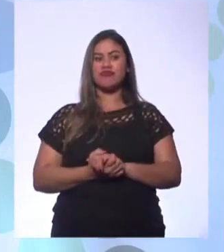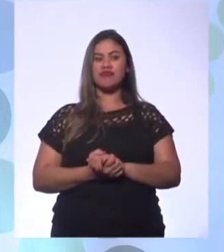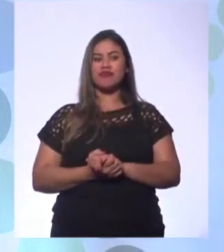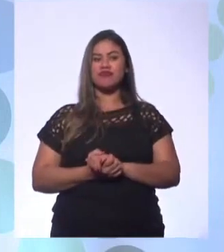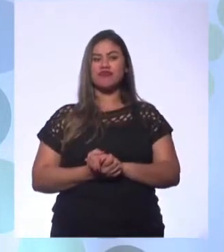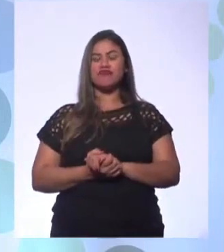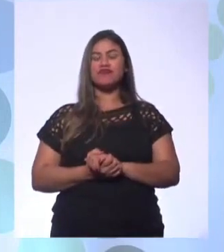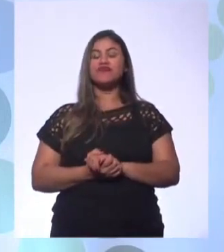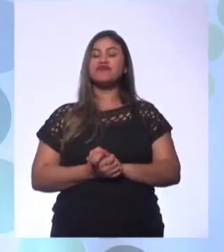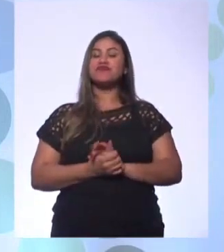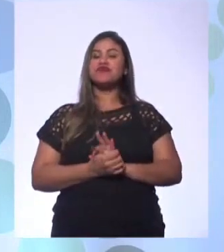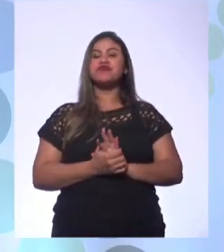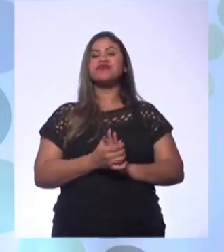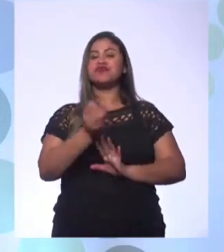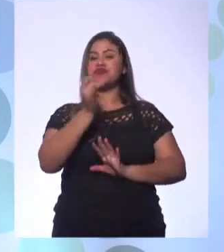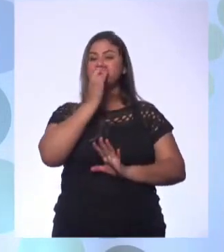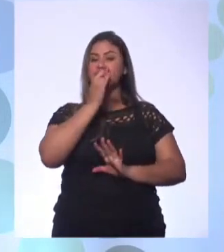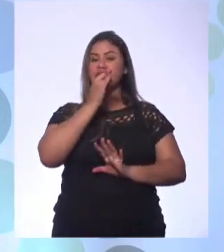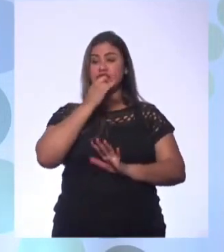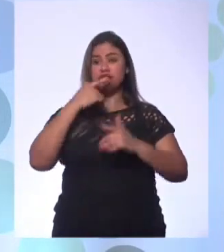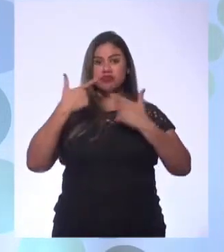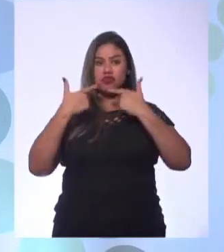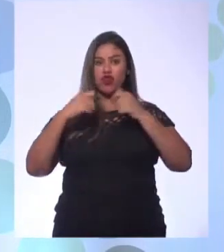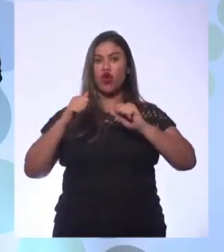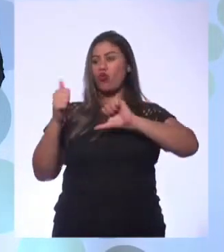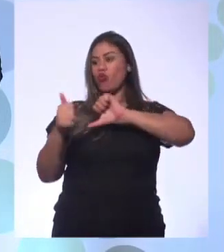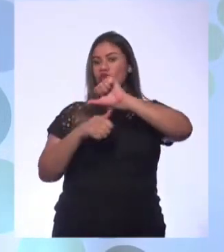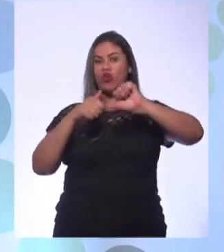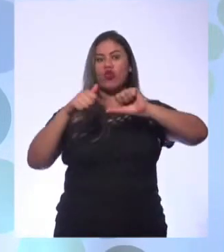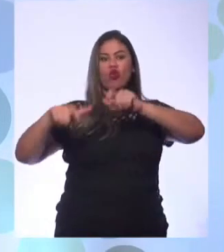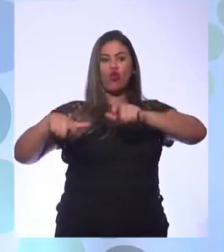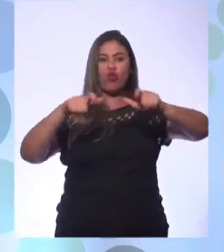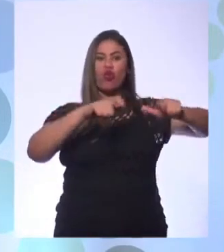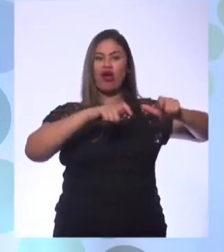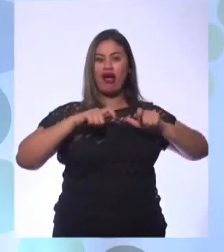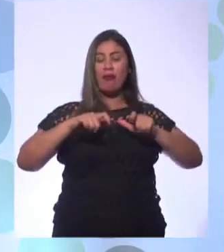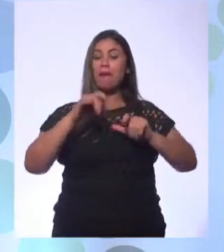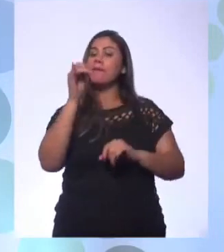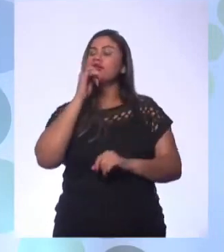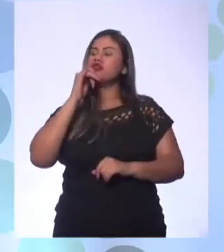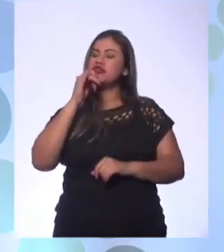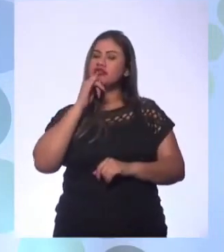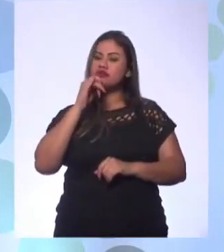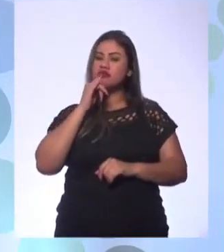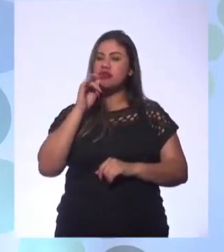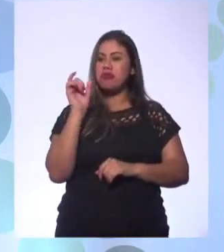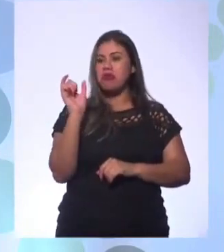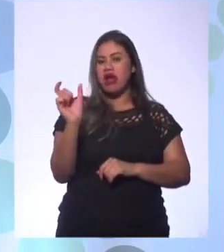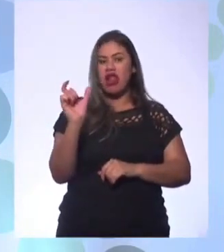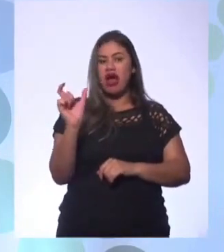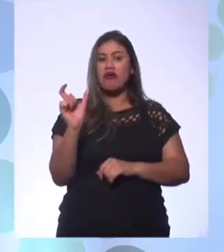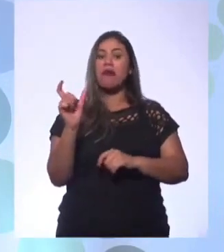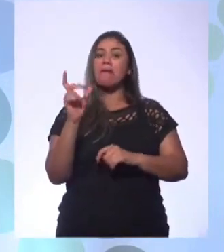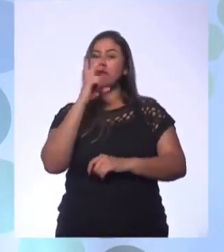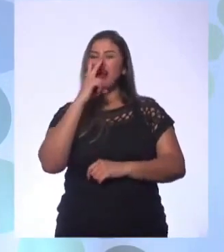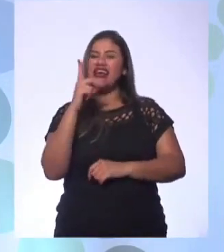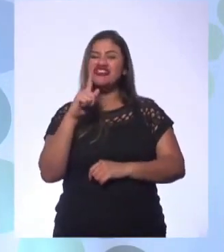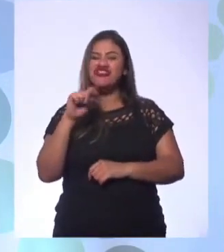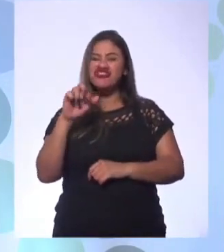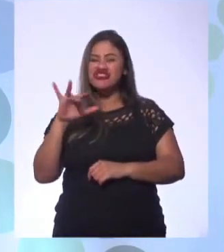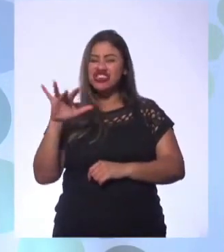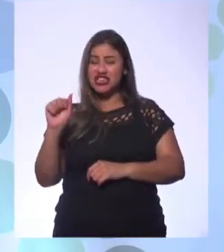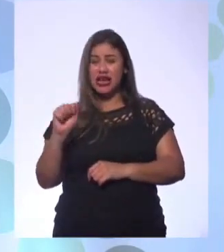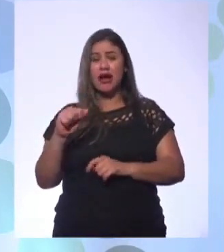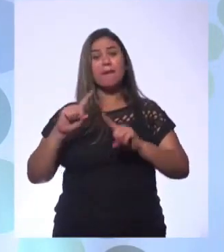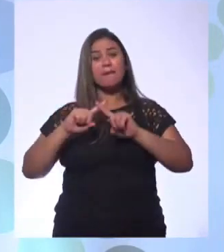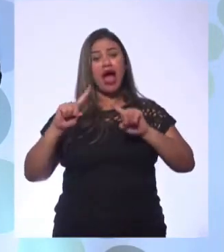A linguagem mesmo, ela muda de lugar para lugar. Então, às vezes você vê uma palavra que pode ser uma gíria, mas também não. Às vezes é uma